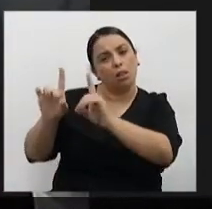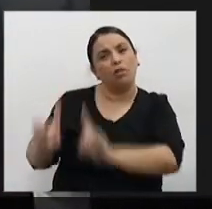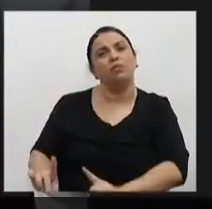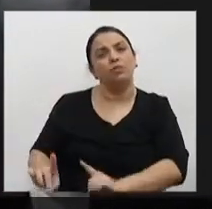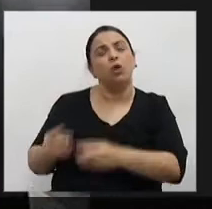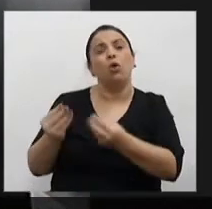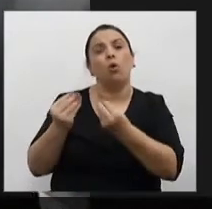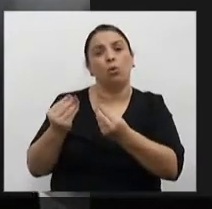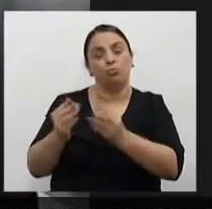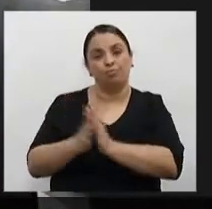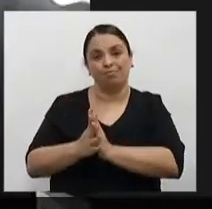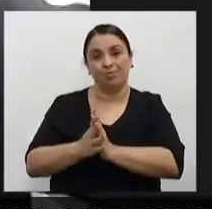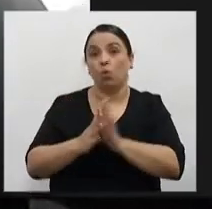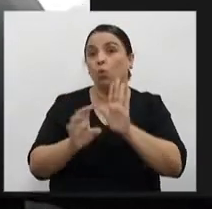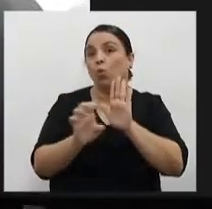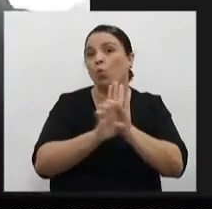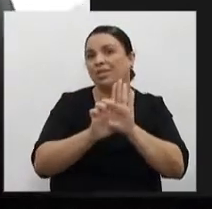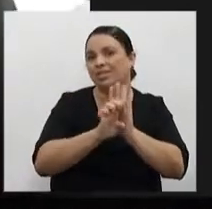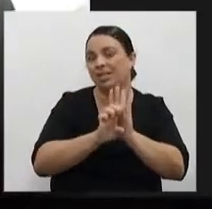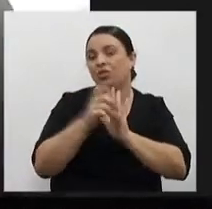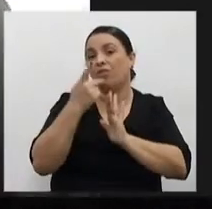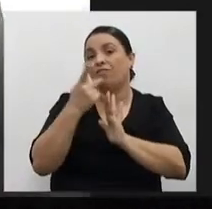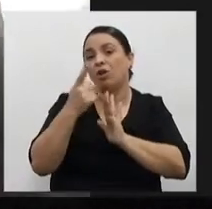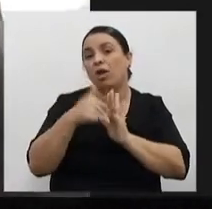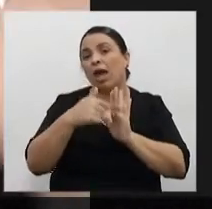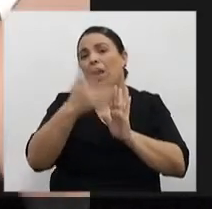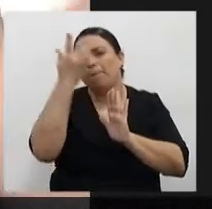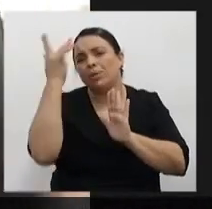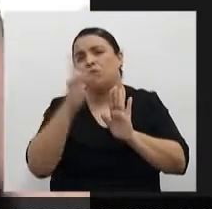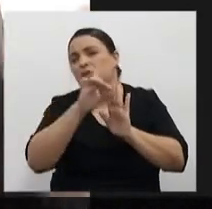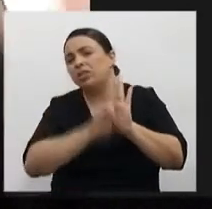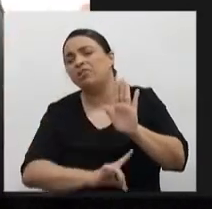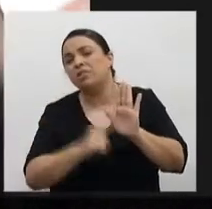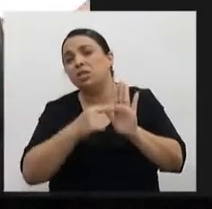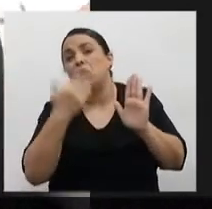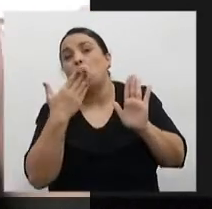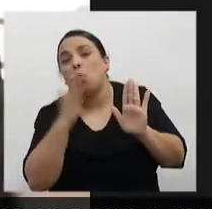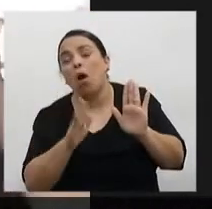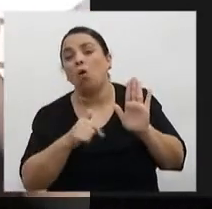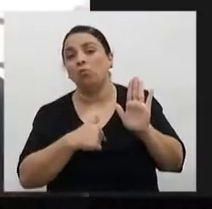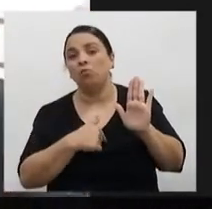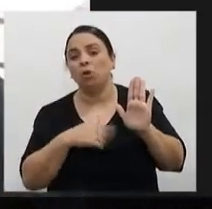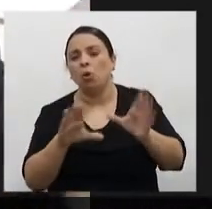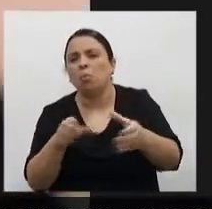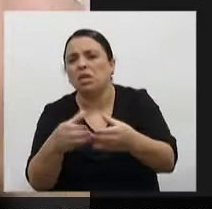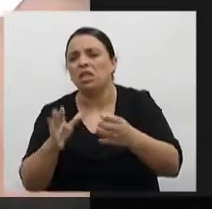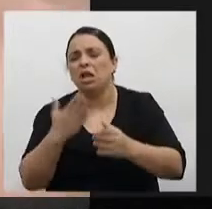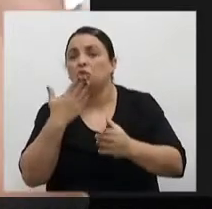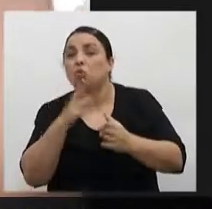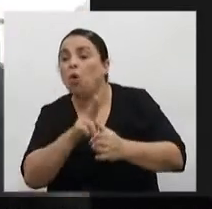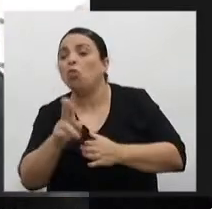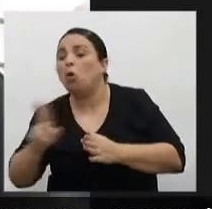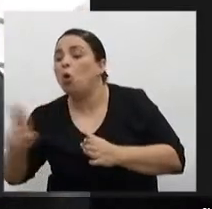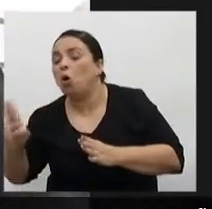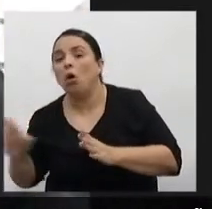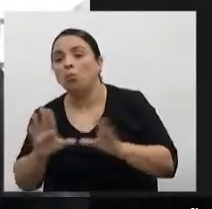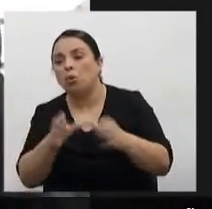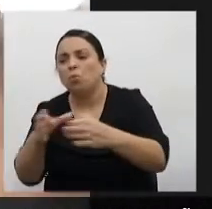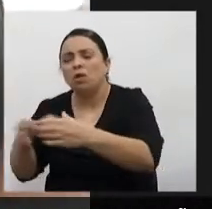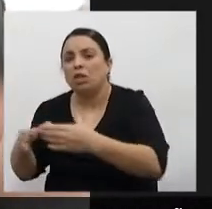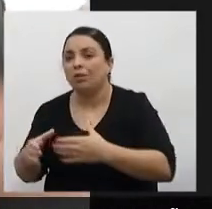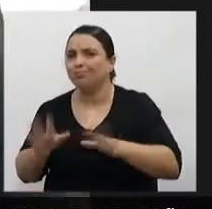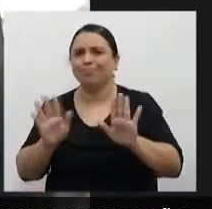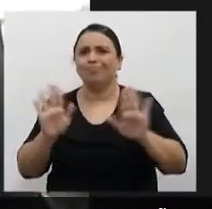No estatuto fala, pessoa com deficiência não fala em comunidade, e sim pessoa com deficiência. Então, quer dizer, todos nós